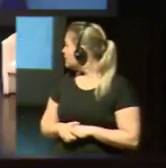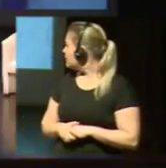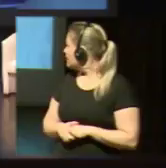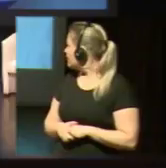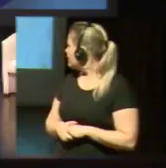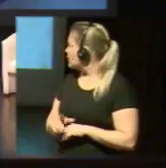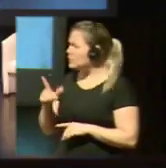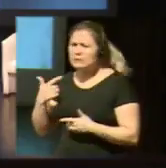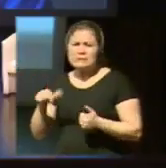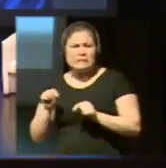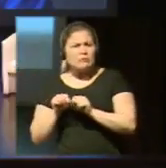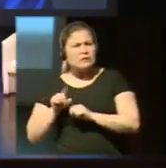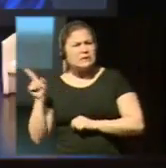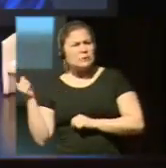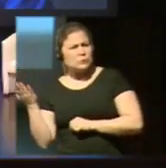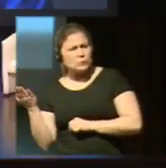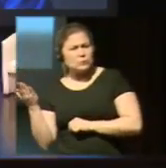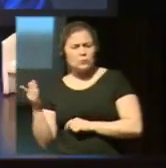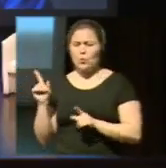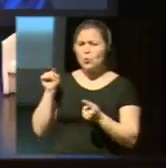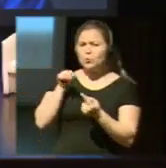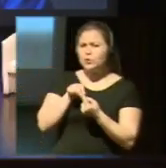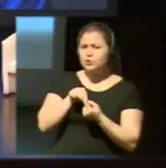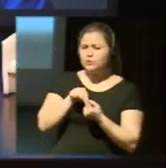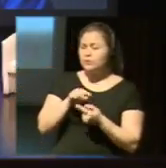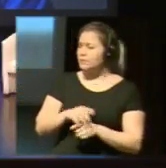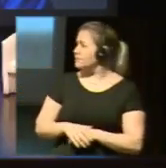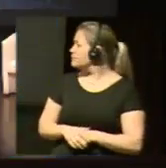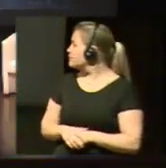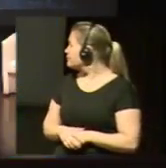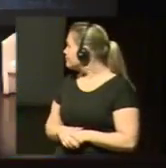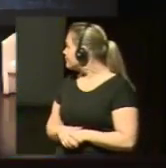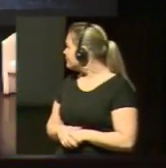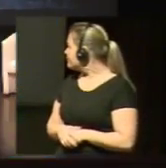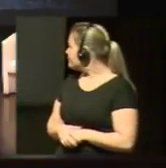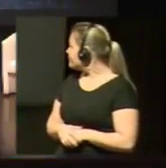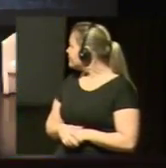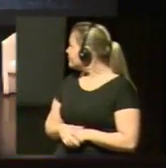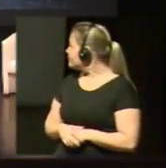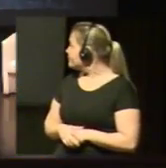Que ele está fazendo? Objetivos,